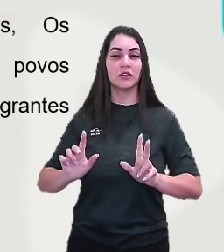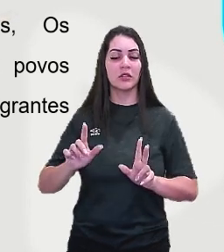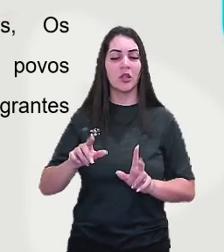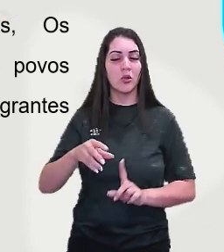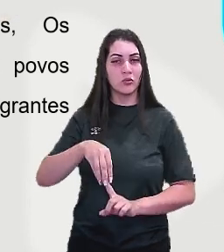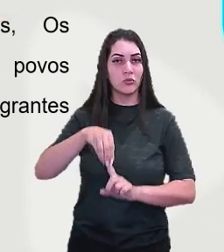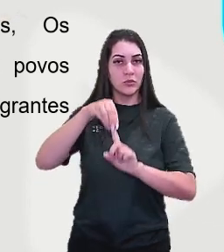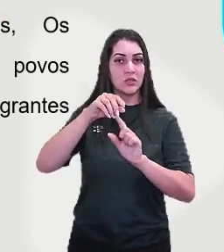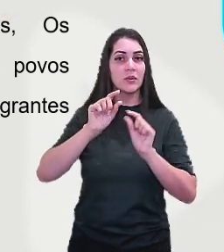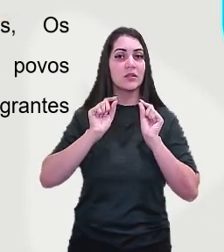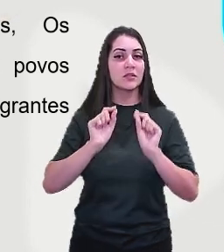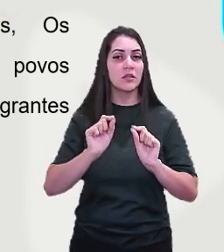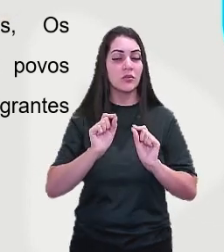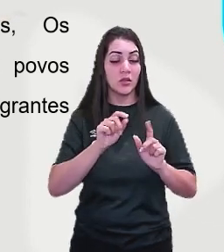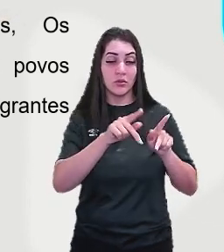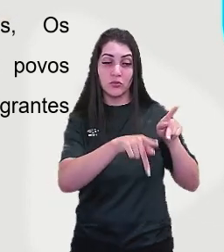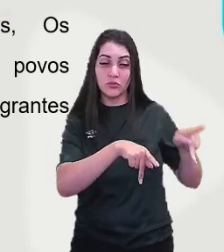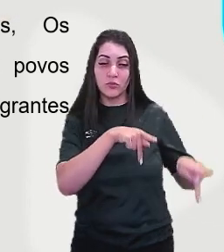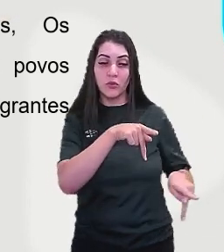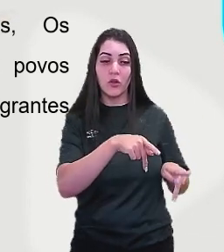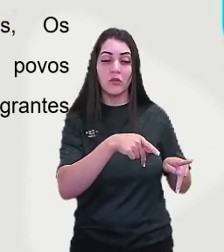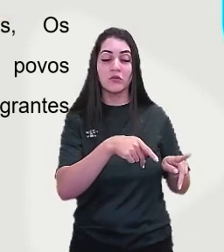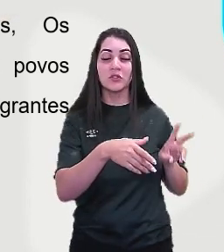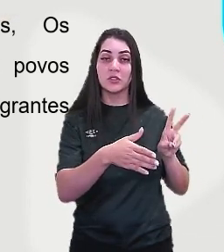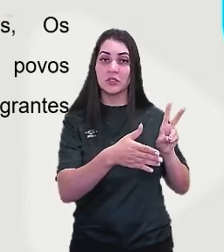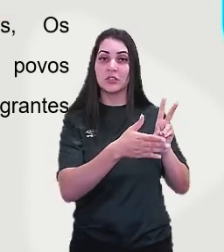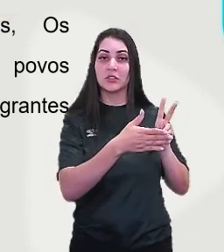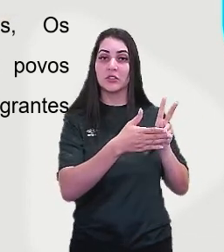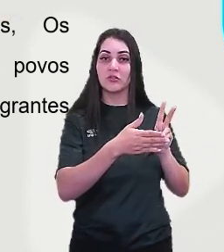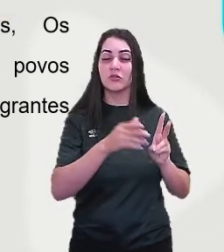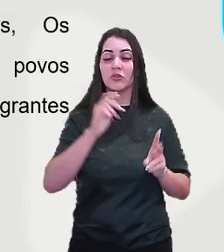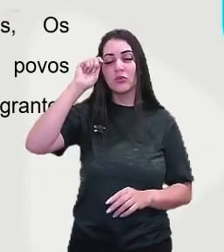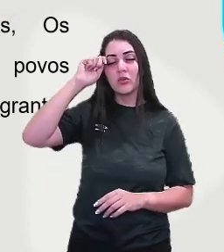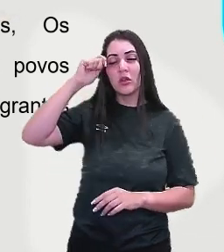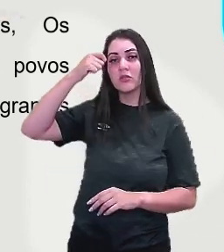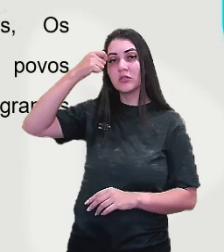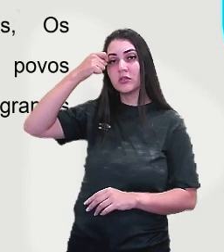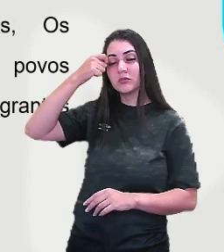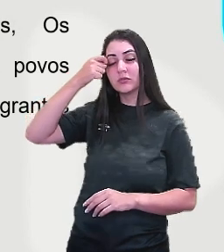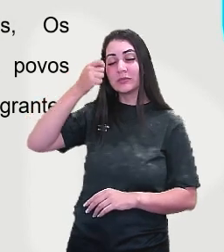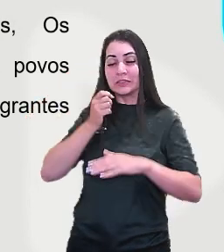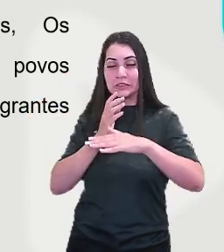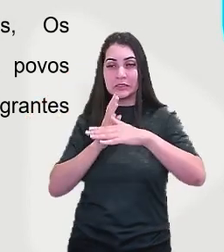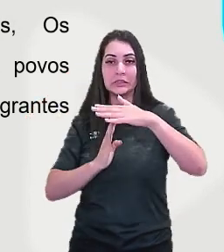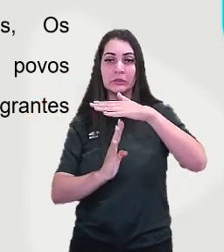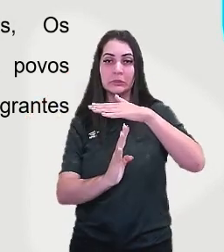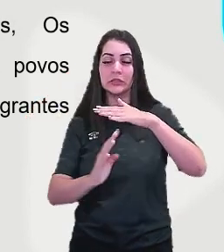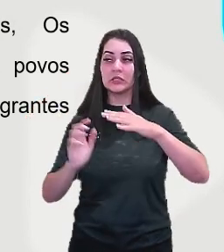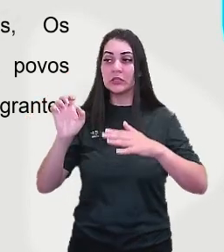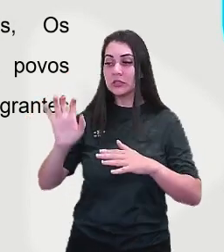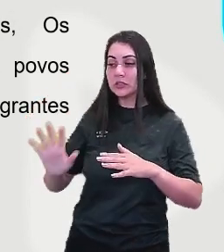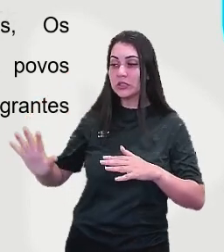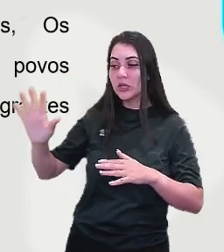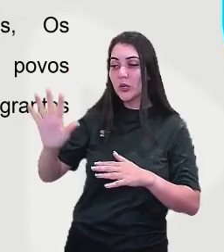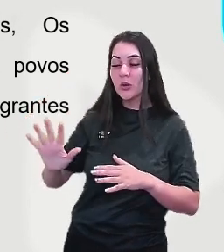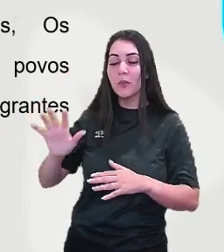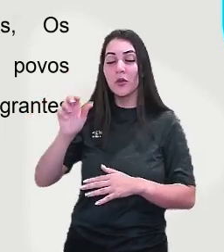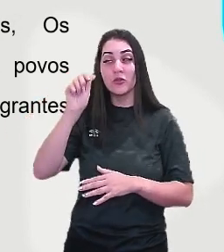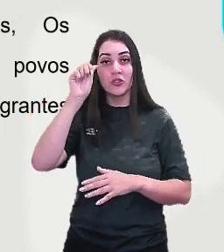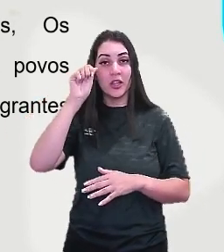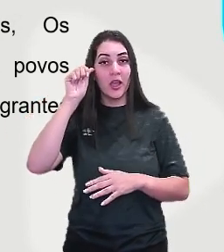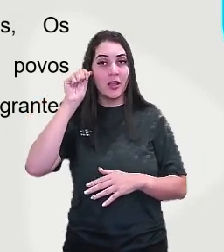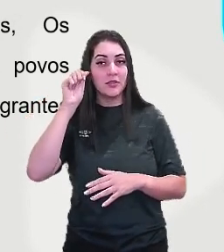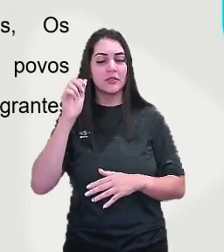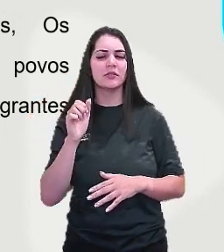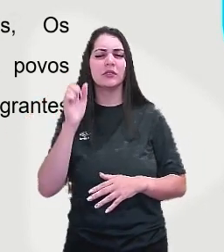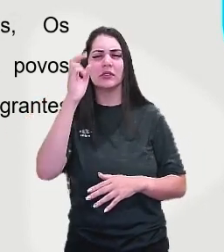povos indígenas, africanos e imigrantes europeus e asiáticos. Quando eu digo imigrantes europeus, a gente lembrando